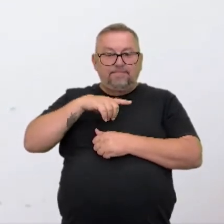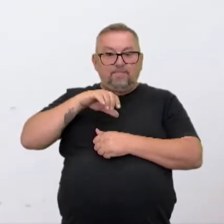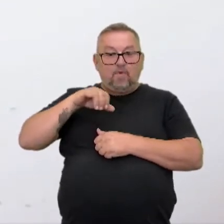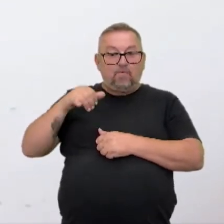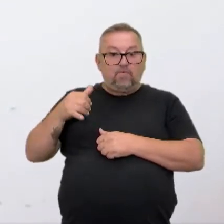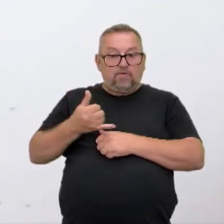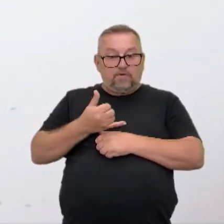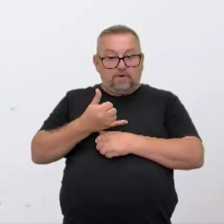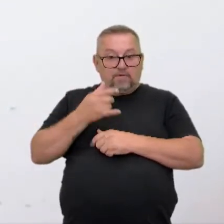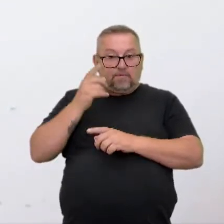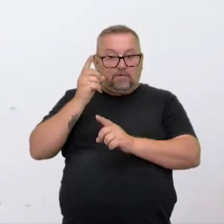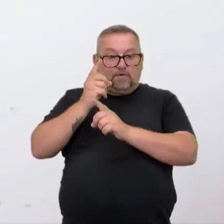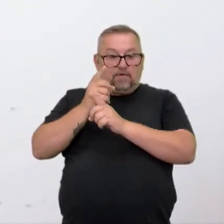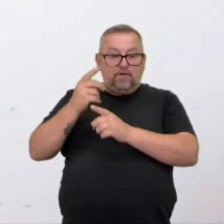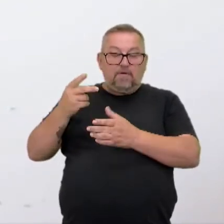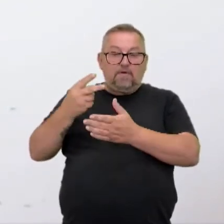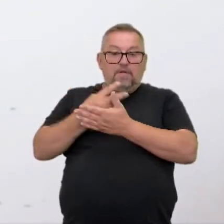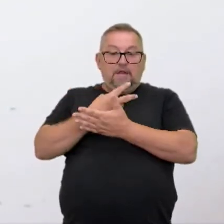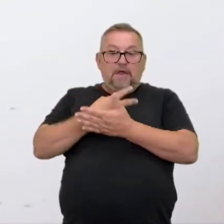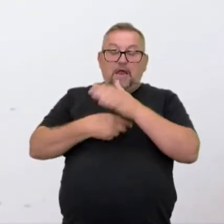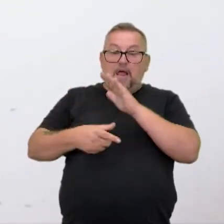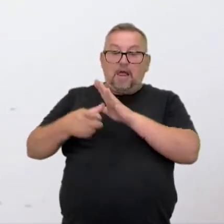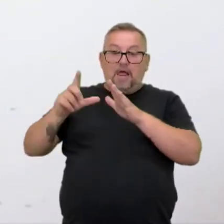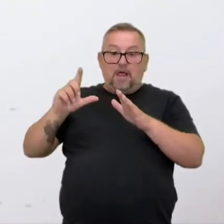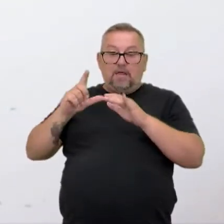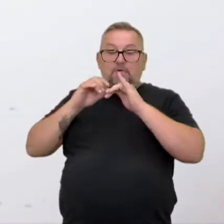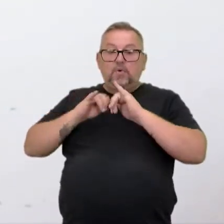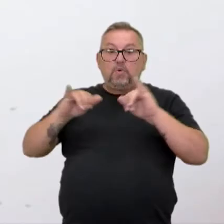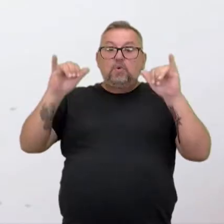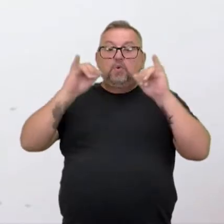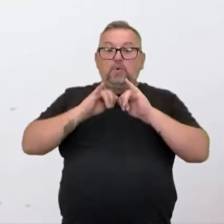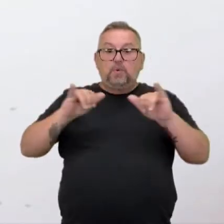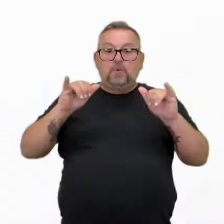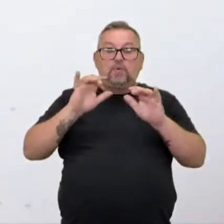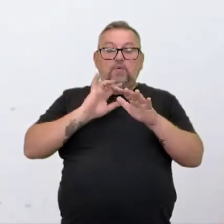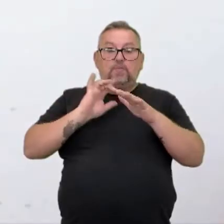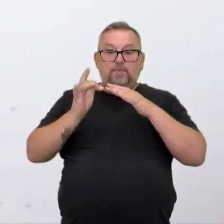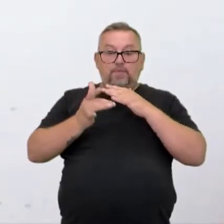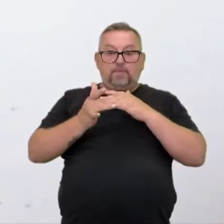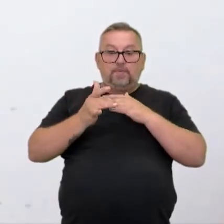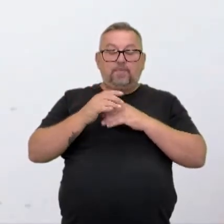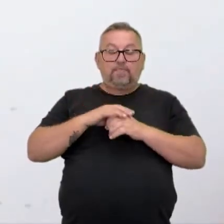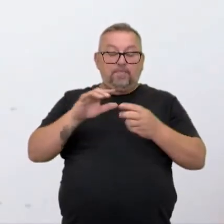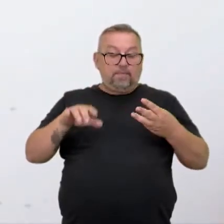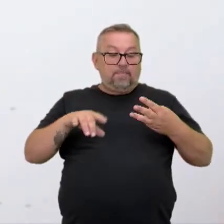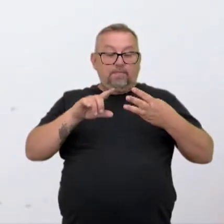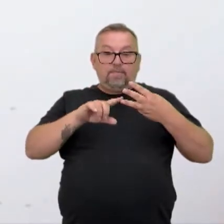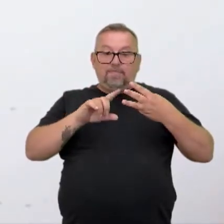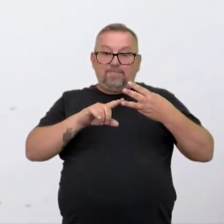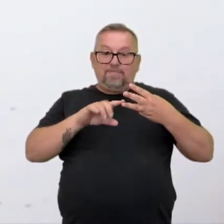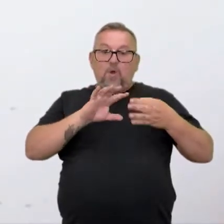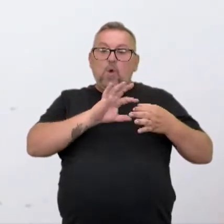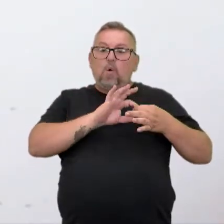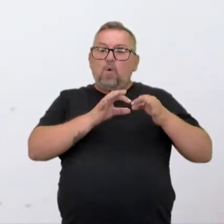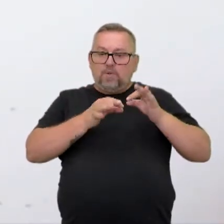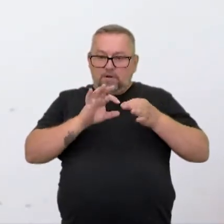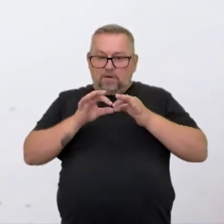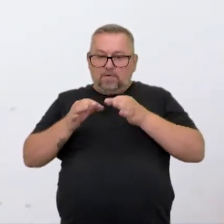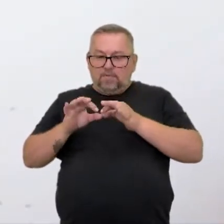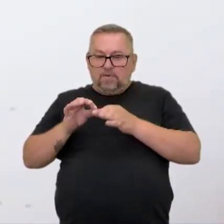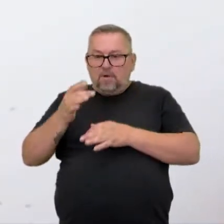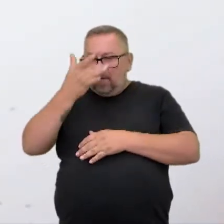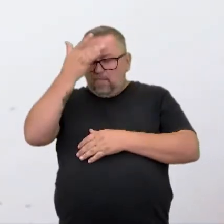de identificar os erros antes de divulgar em massa nas redes sociais. O terceiro ponto é o contexto. Se a pessoa